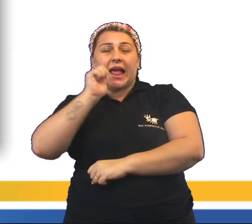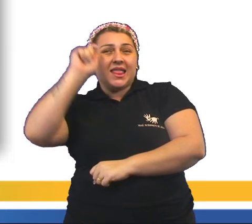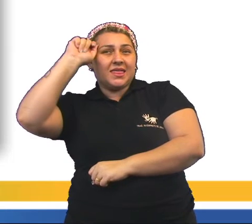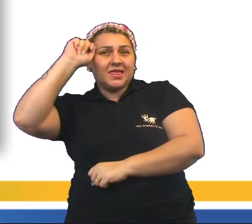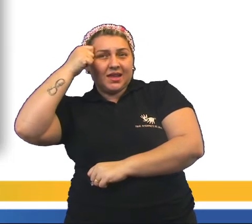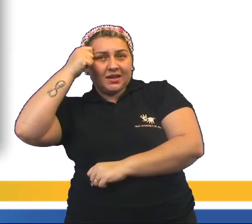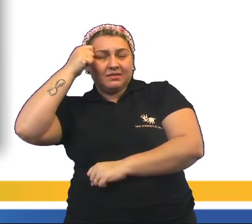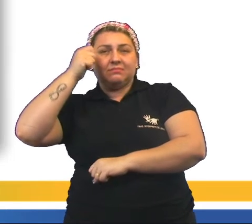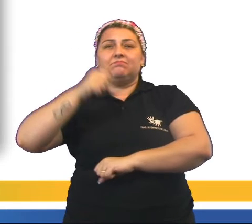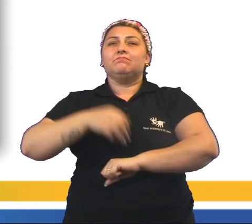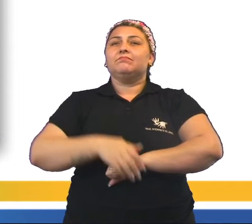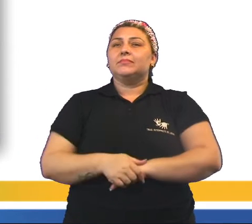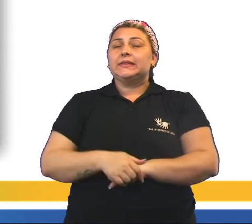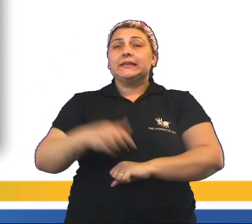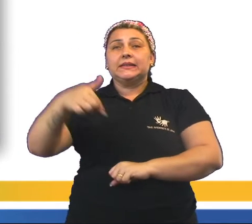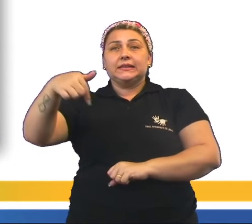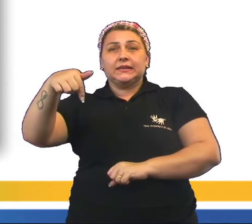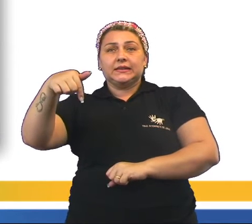eram negras e